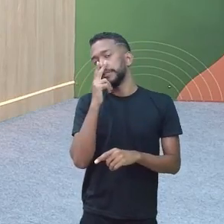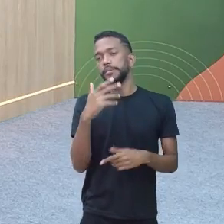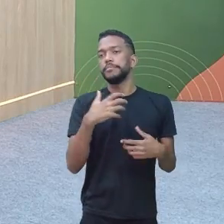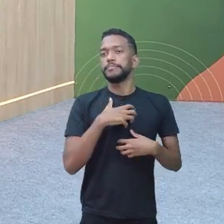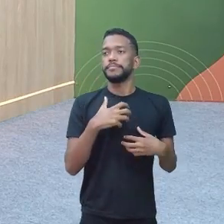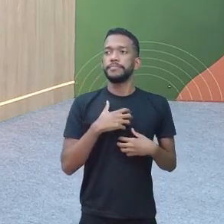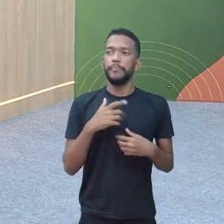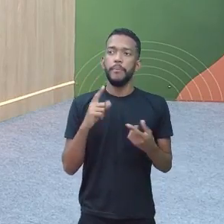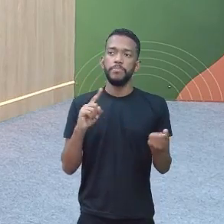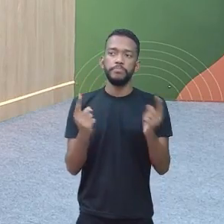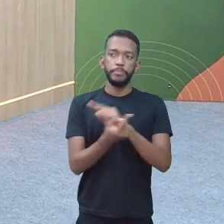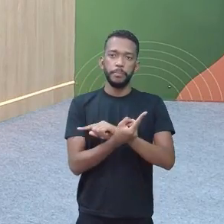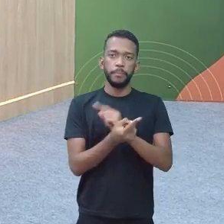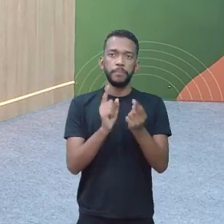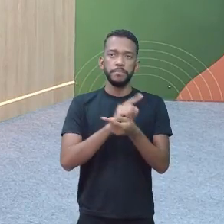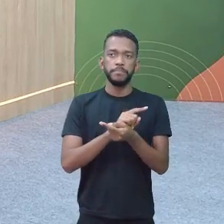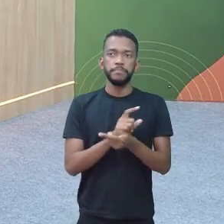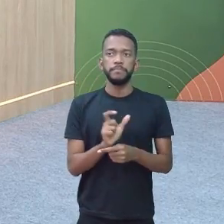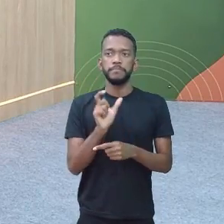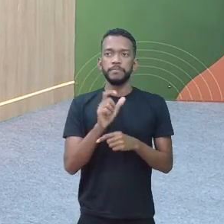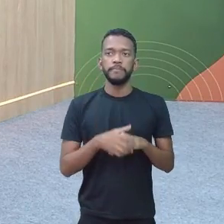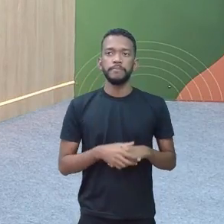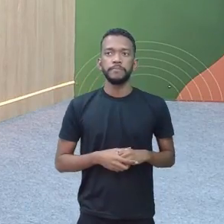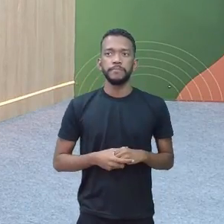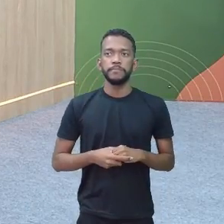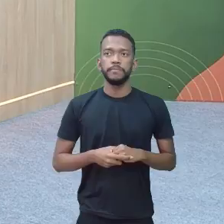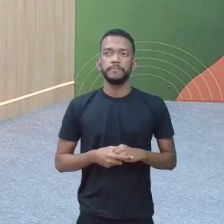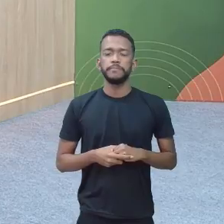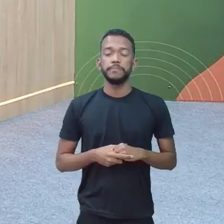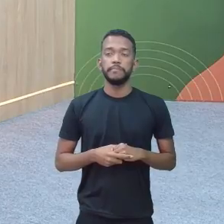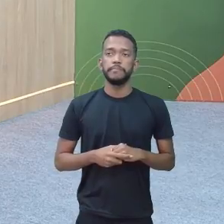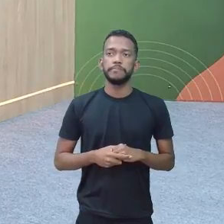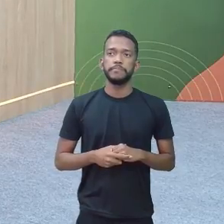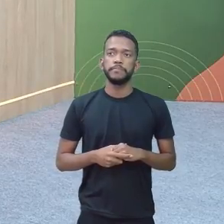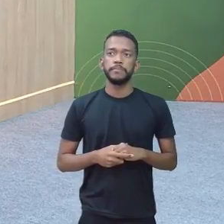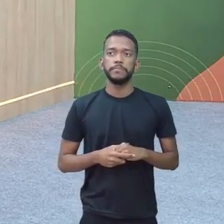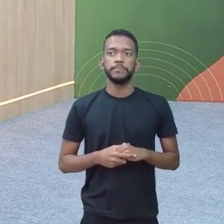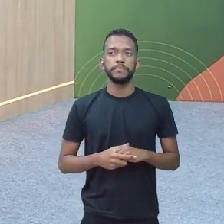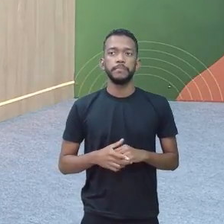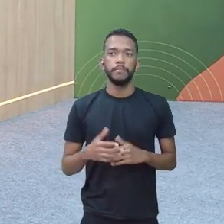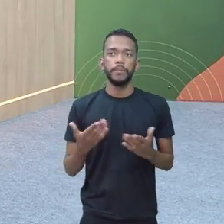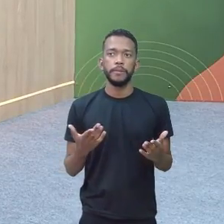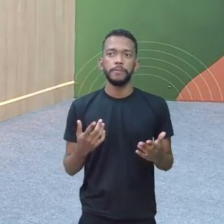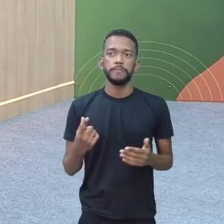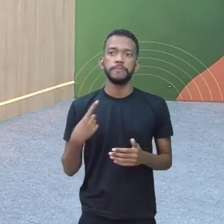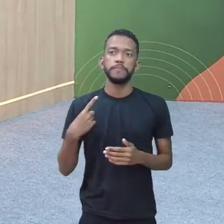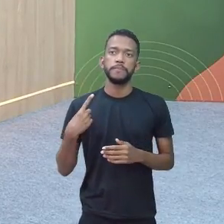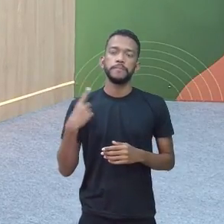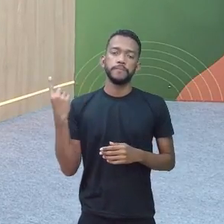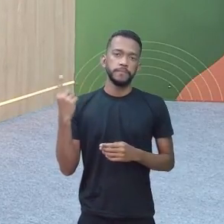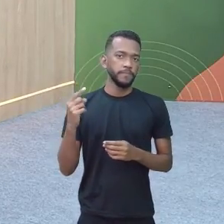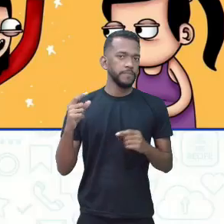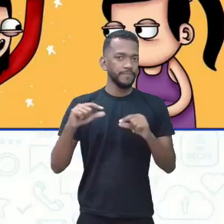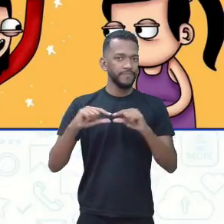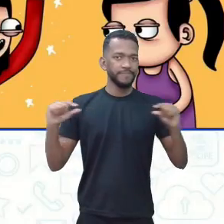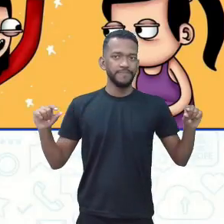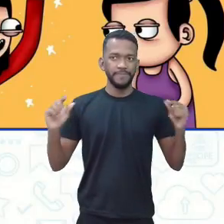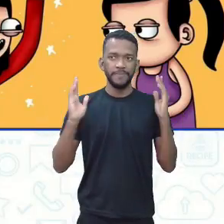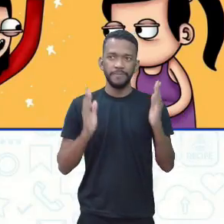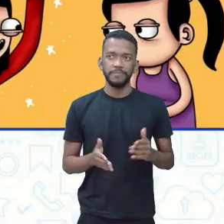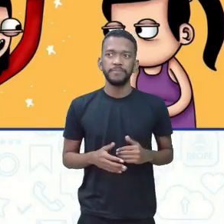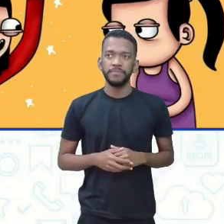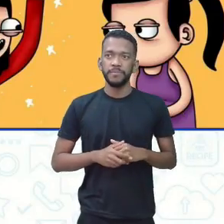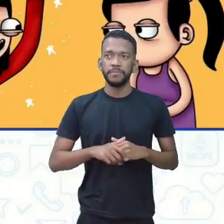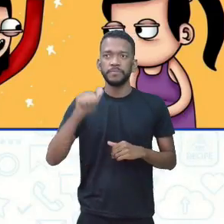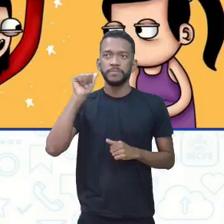vezes opostos ao que deveriam ser empregados. Para definir e denominar algo. Então, aqui a gente tem uma tirinha de